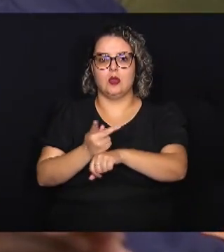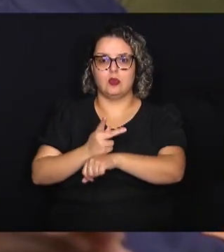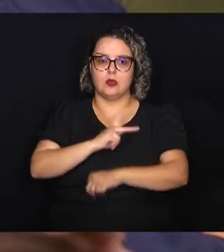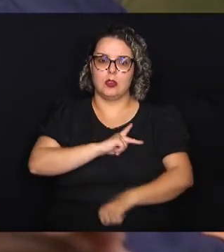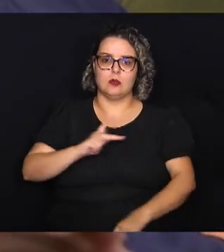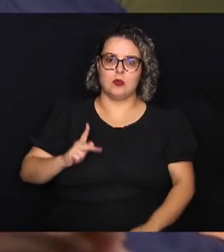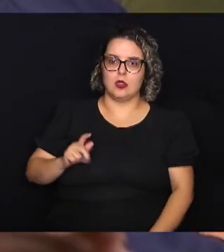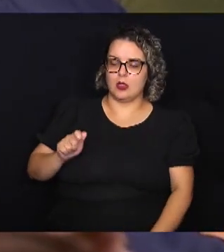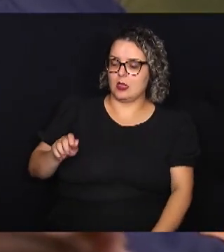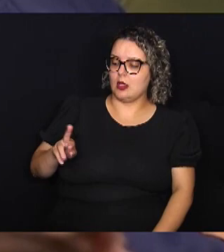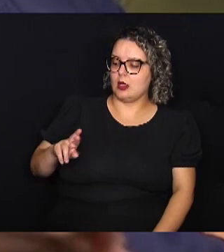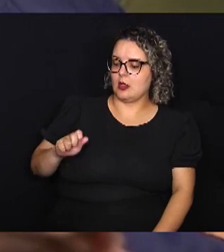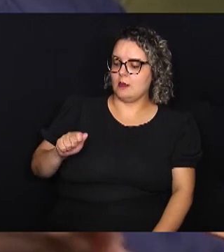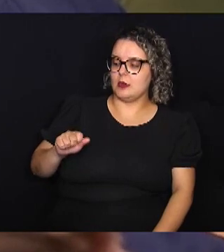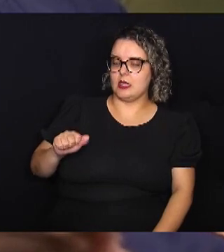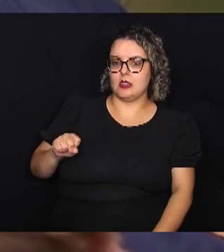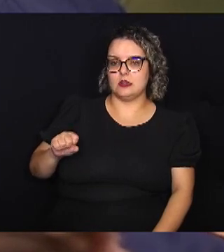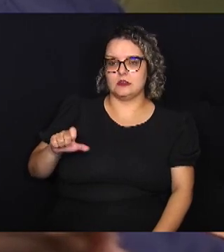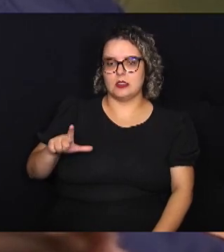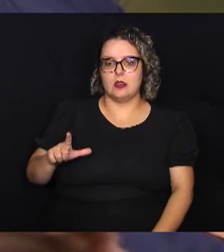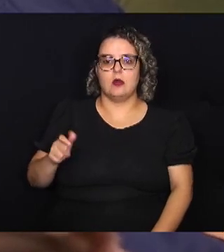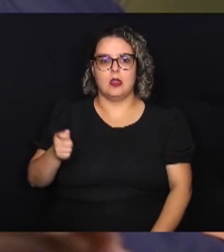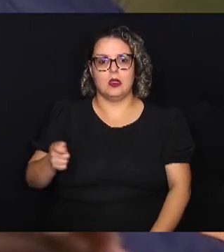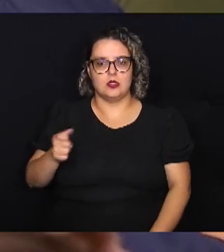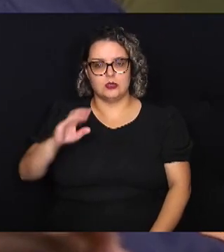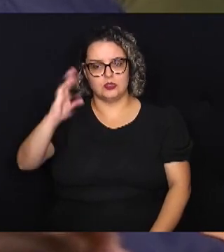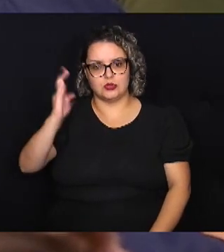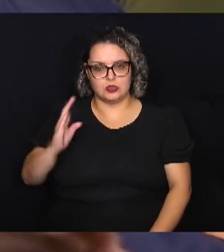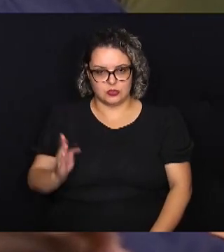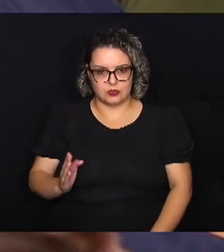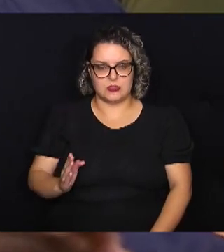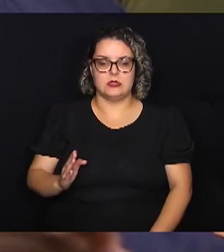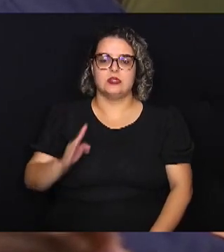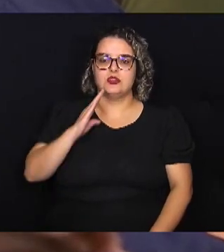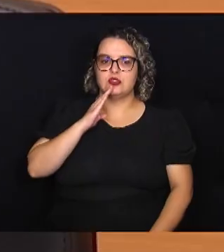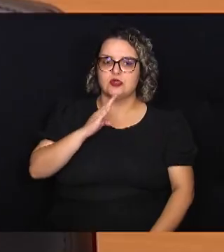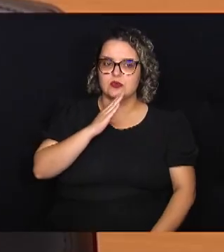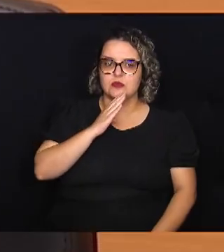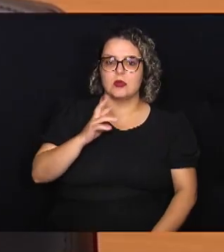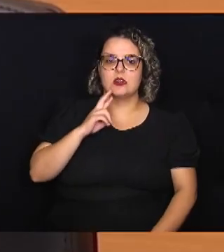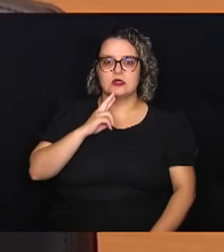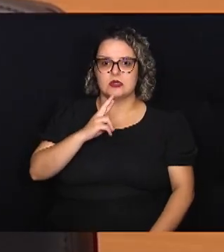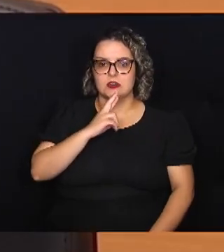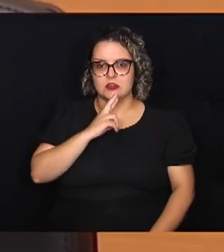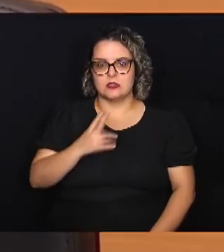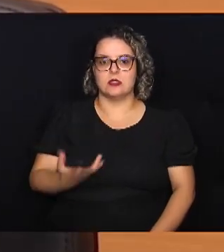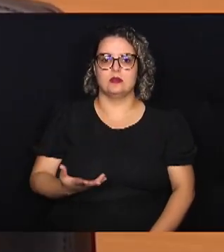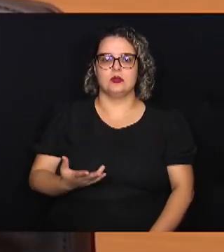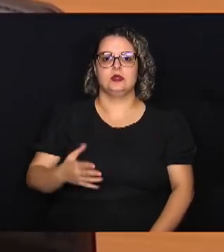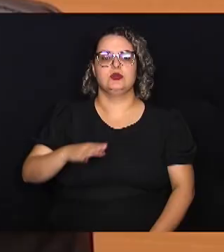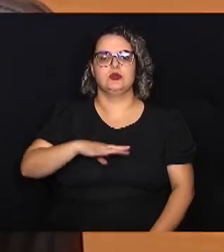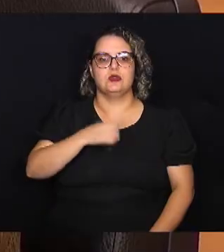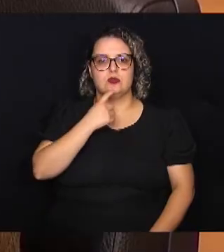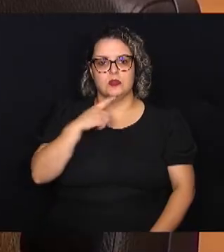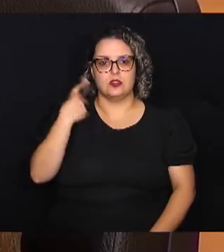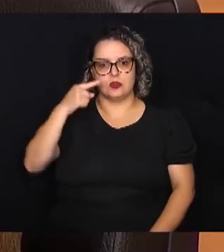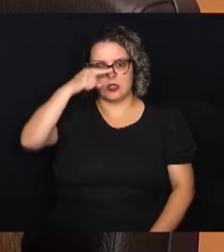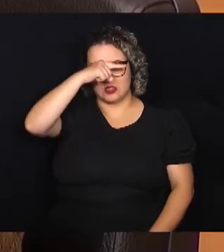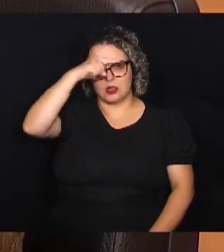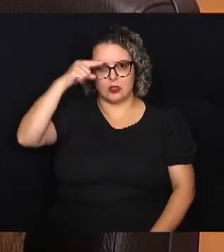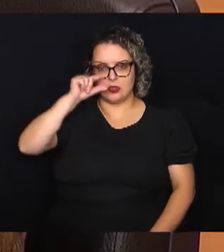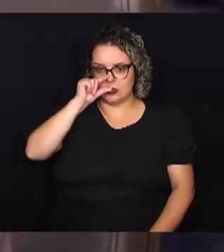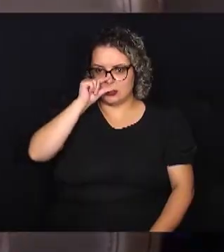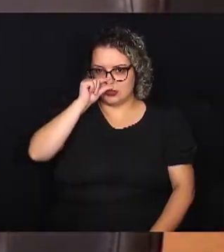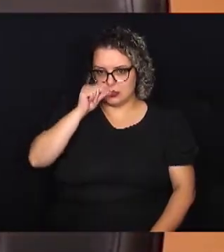da Abrasel, Associação Brasileira de Bares e Restaurantes de Campinas, pelos vereadores Otto Alejandro,